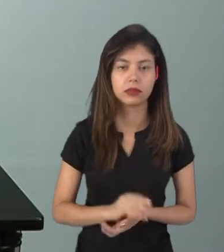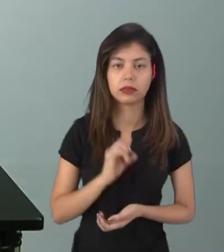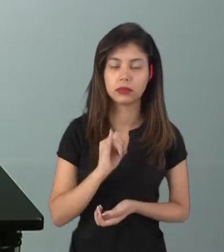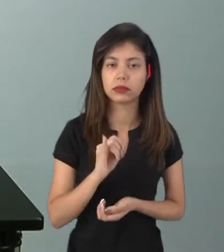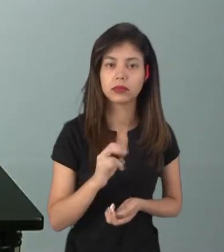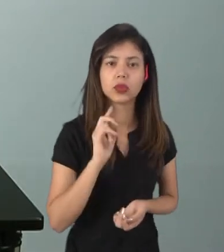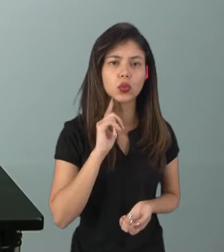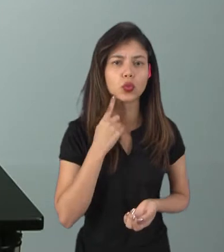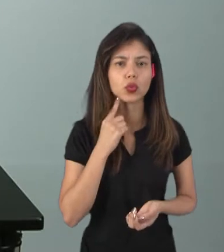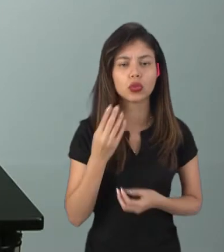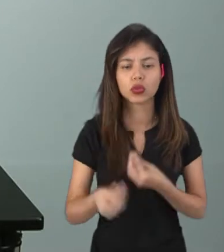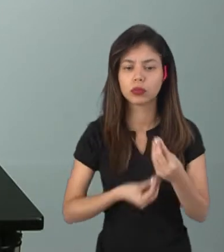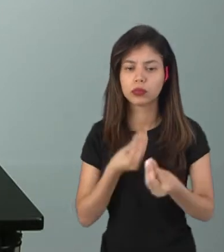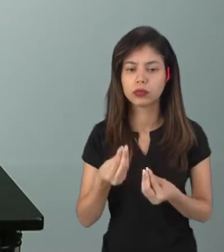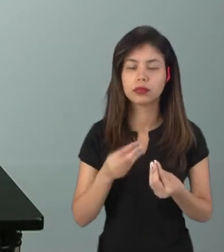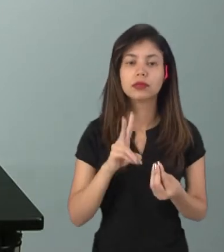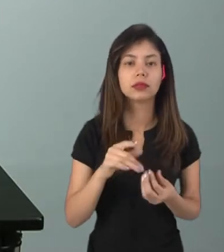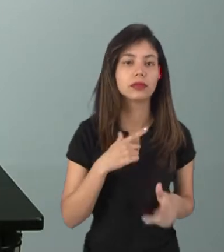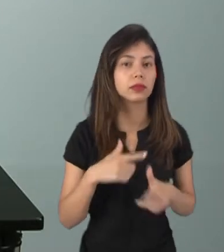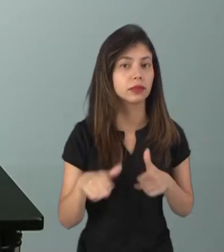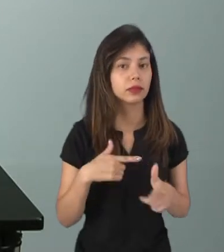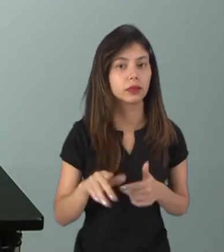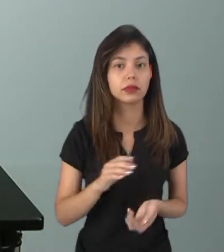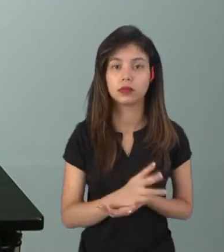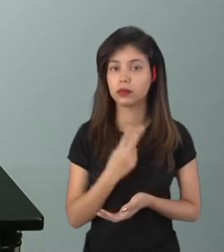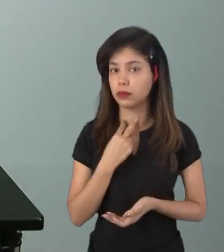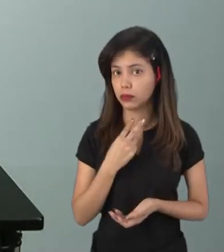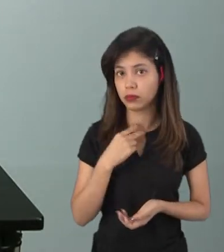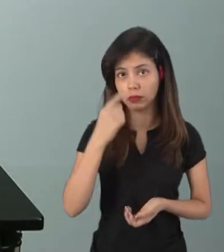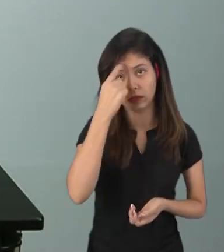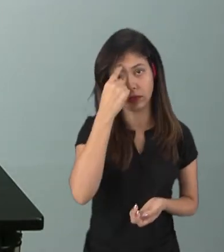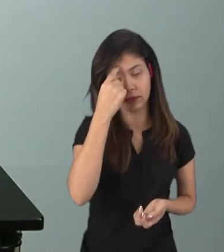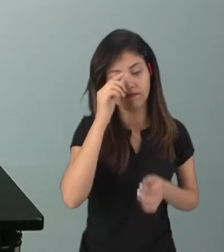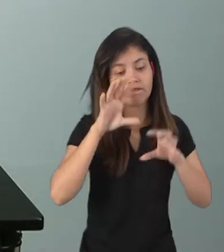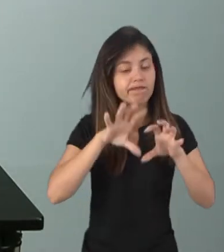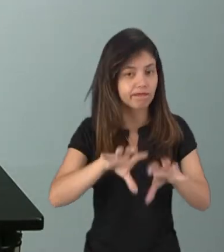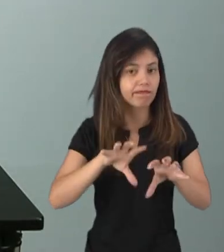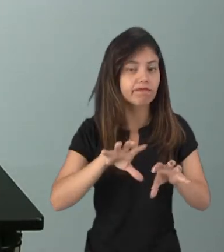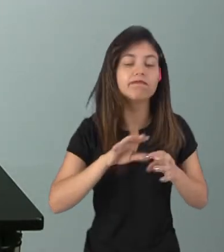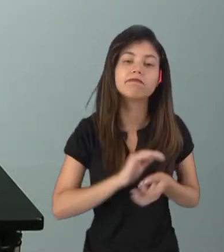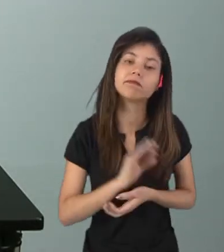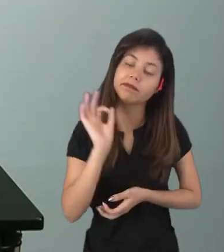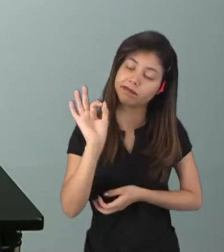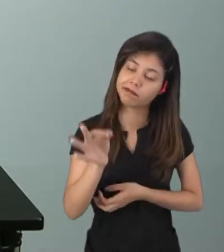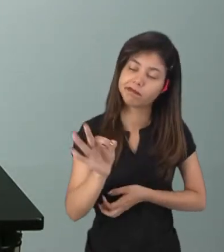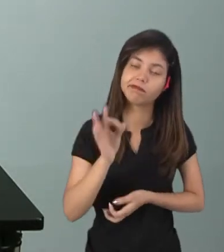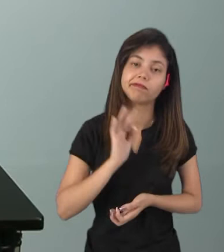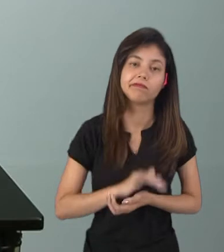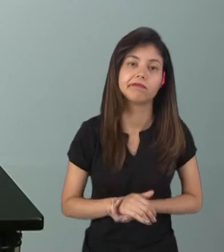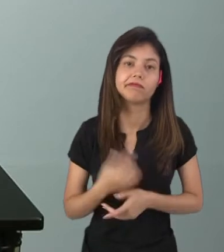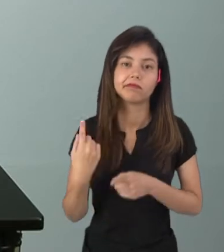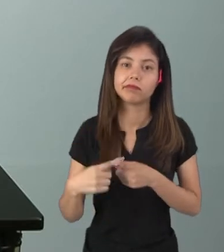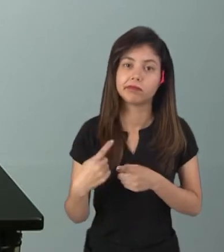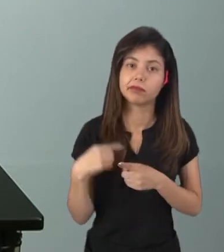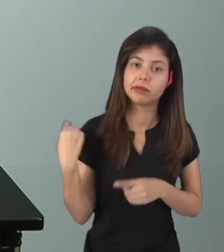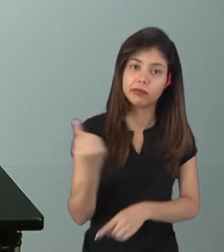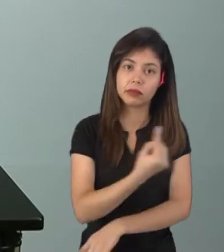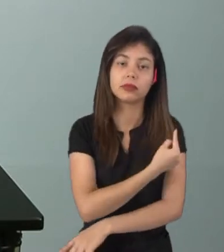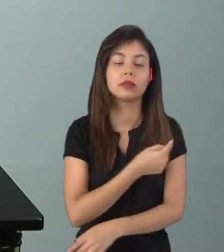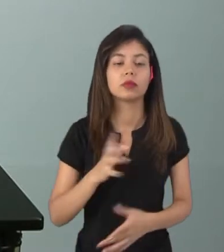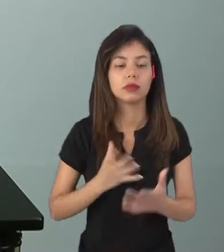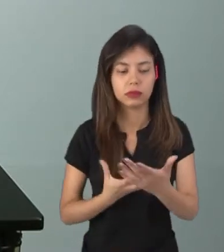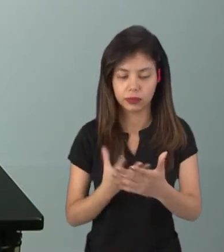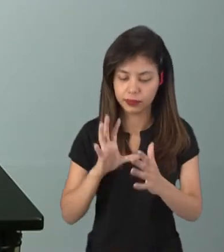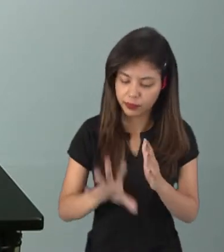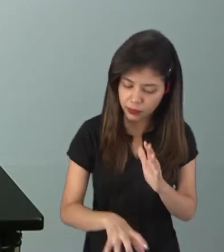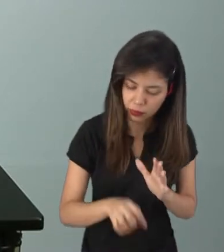gente não sujar, como é que eles vão ter trabalho? Então, não podemos pensar assim, certo? Temos que recolher o